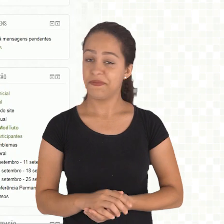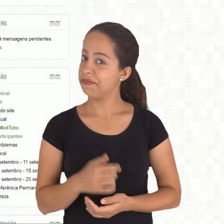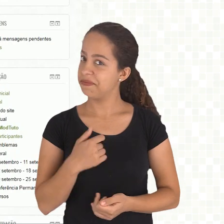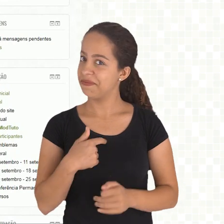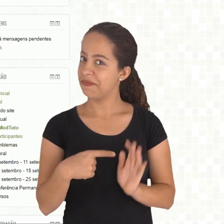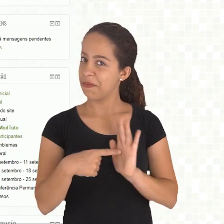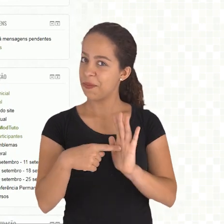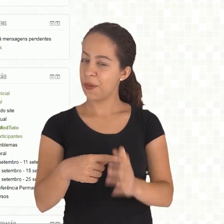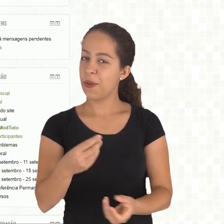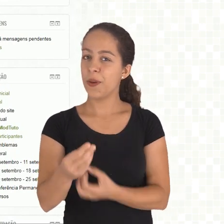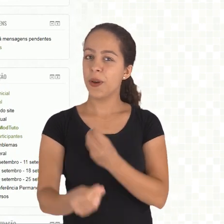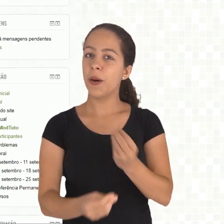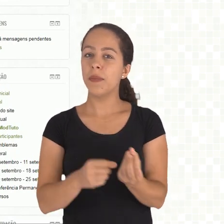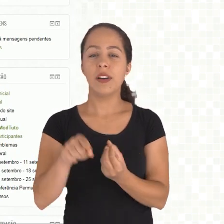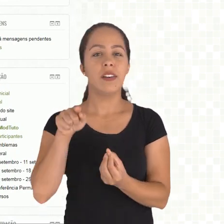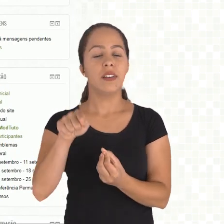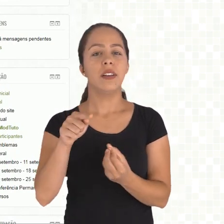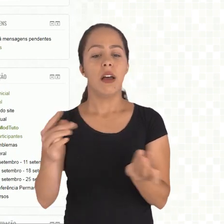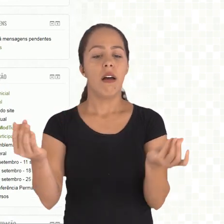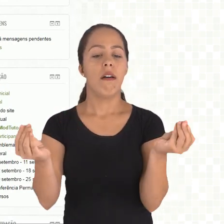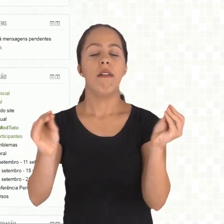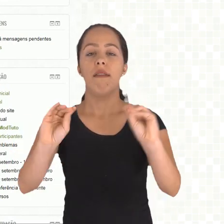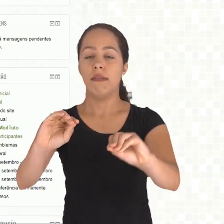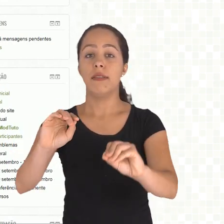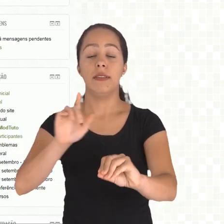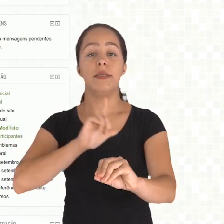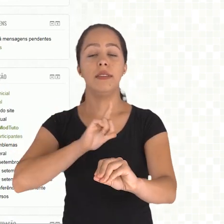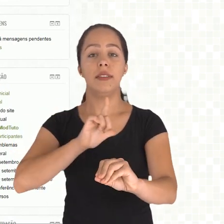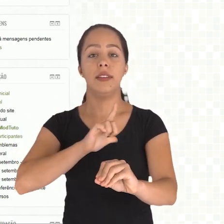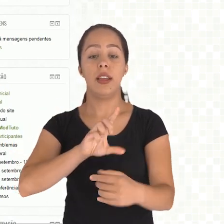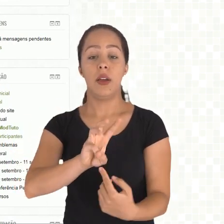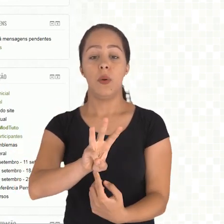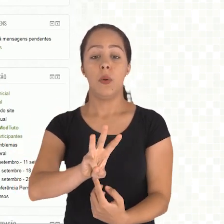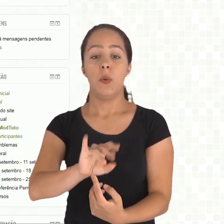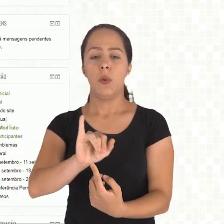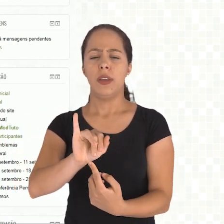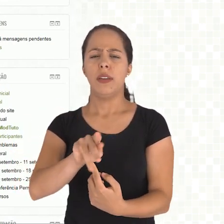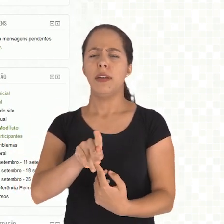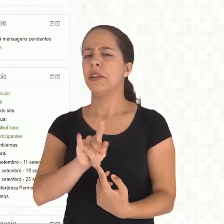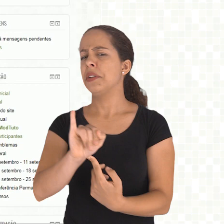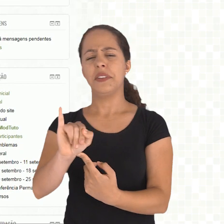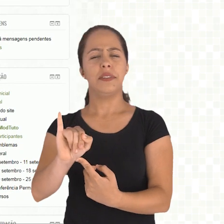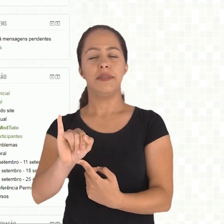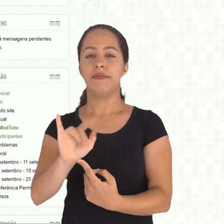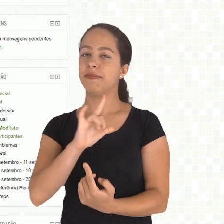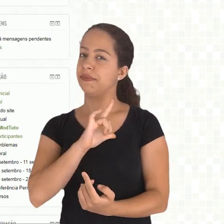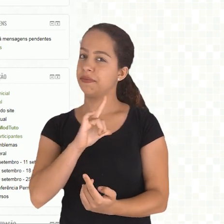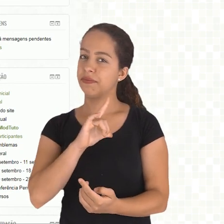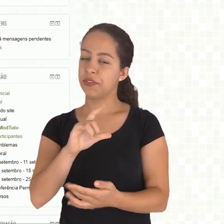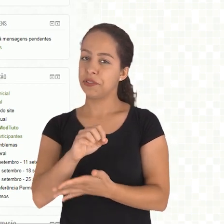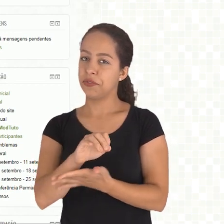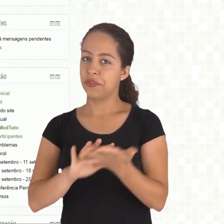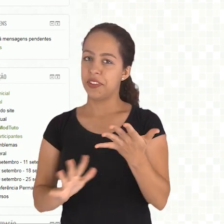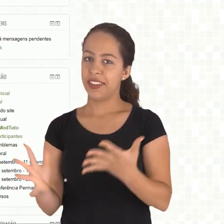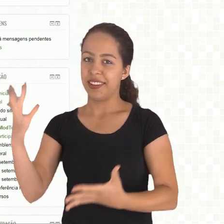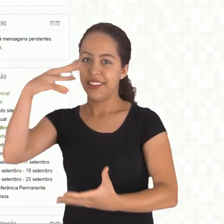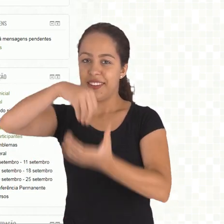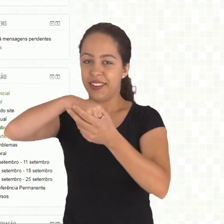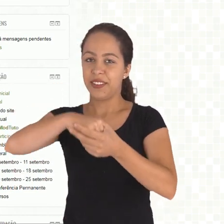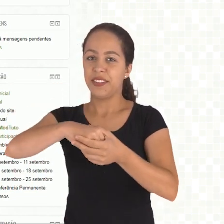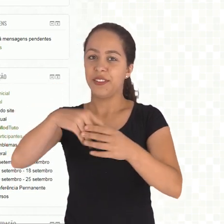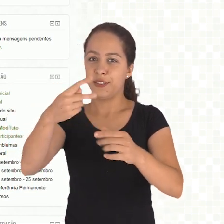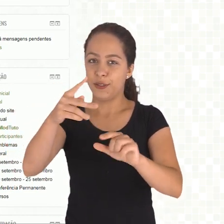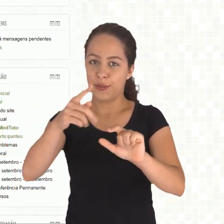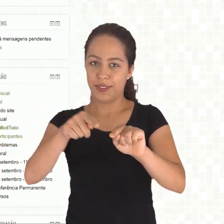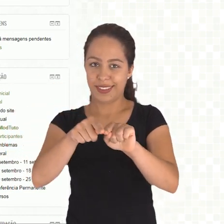Olá, eu quero te mostrar agora como você faz para poder inserir um recurso Wiki, uma atividade de Wiki na sua sala